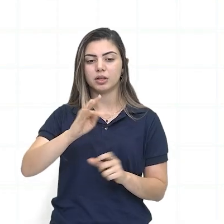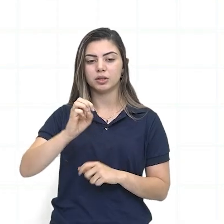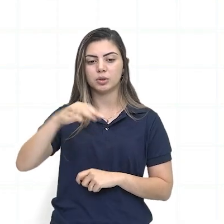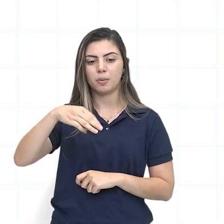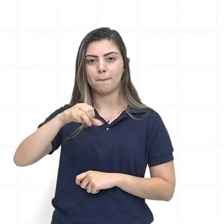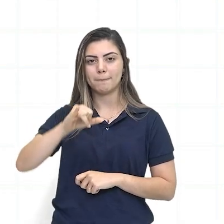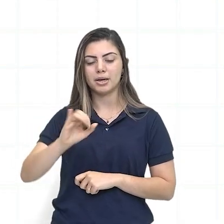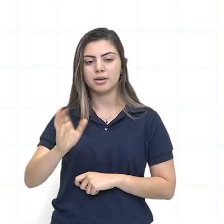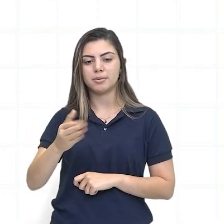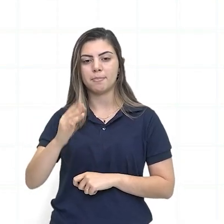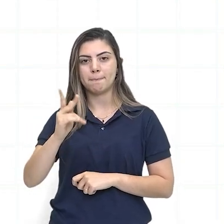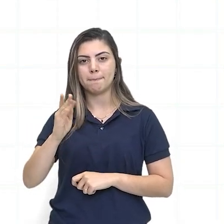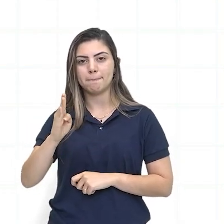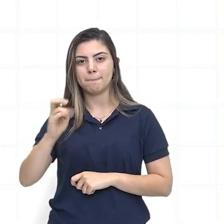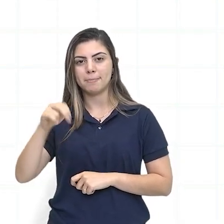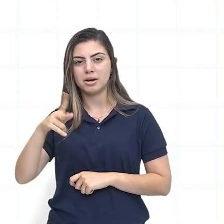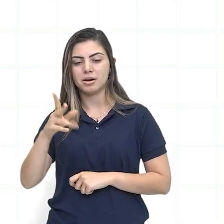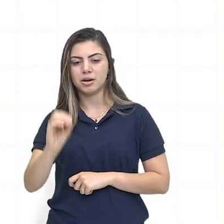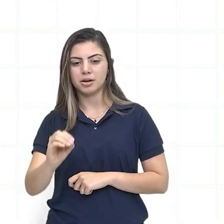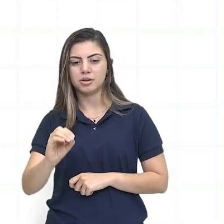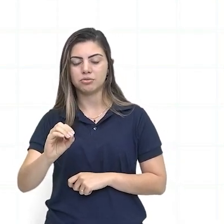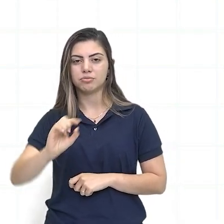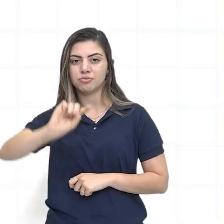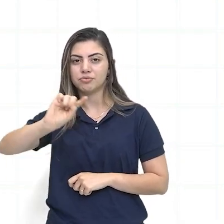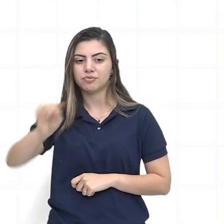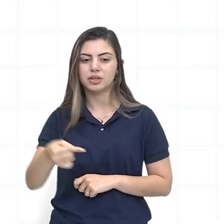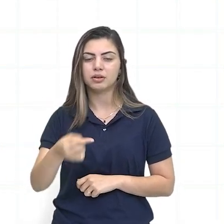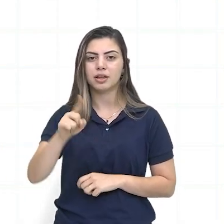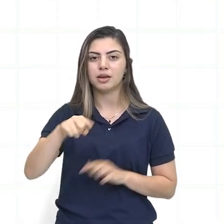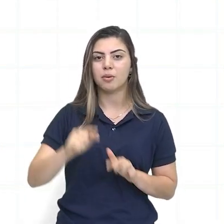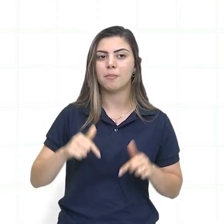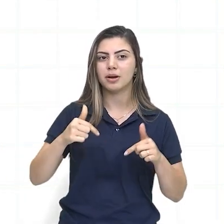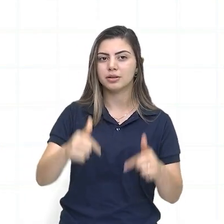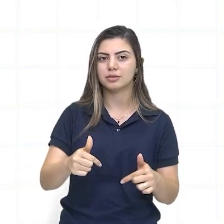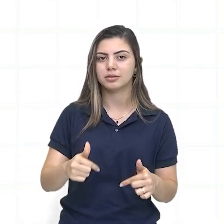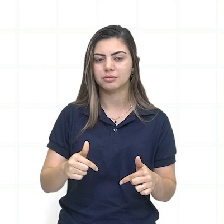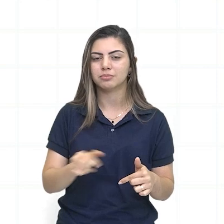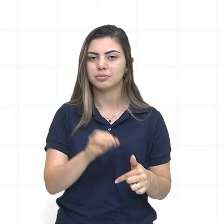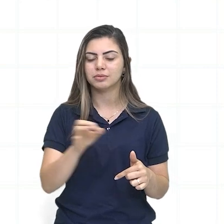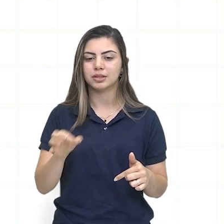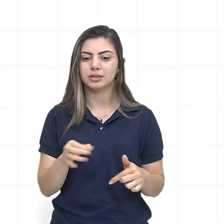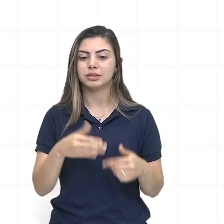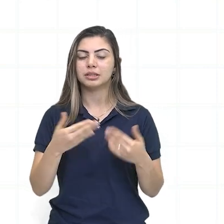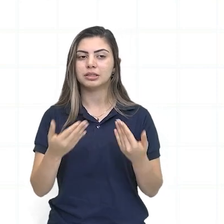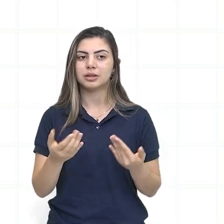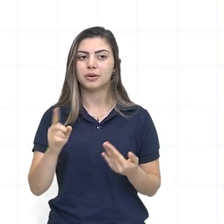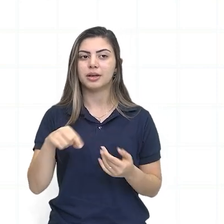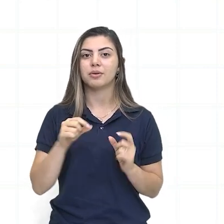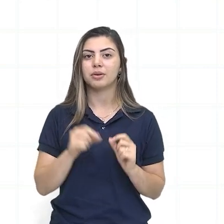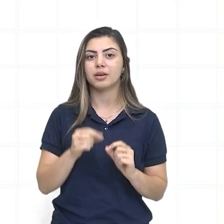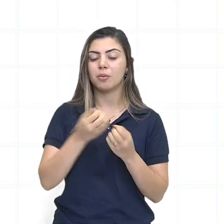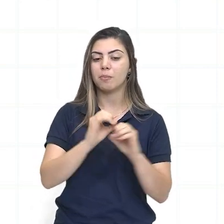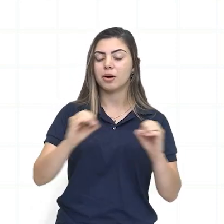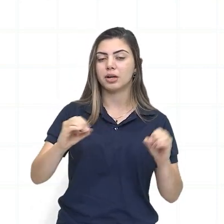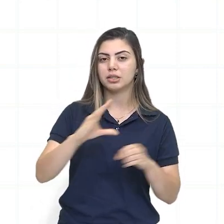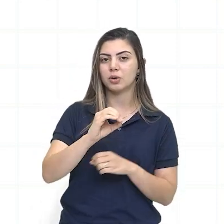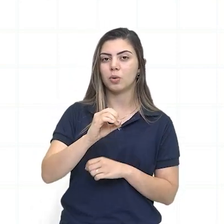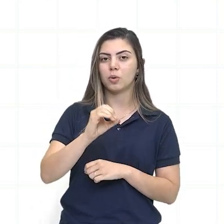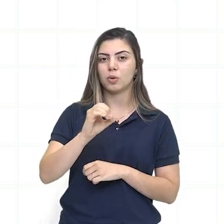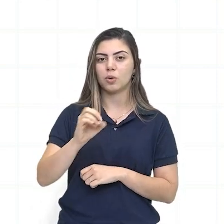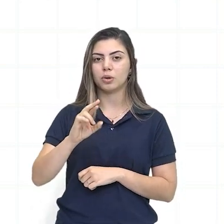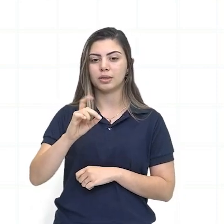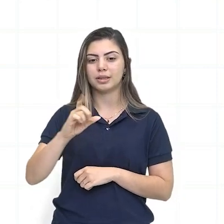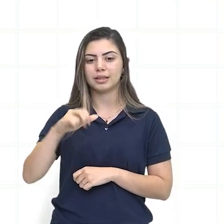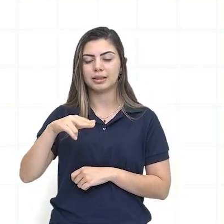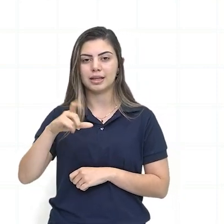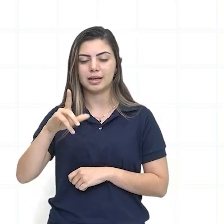eu vou separando e cada oração aqui, oração coordenada, eu vou separando pela vírgula. Tomei